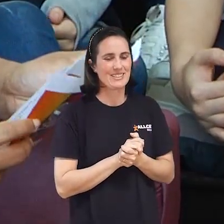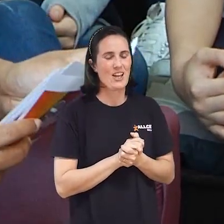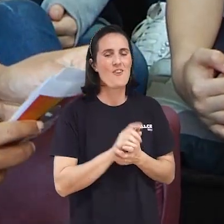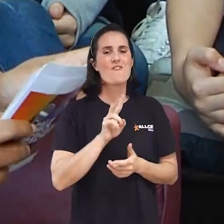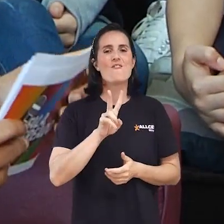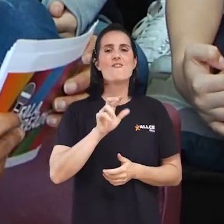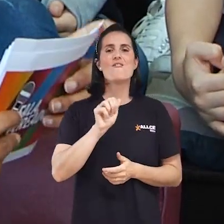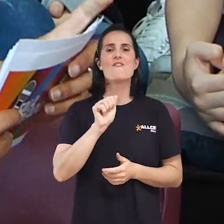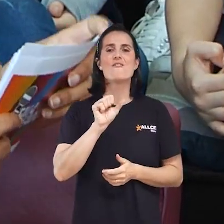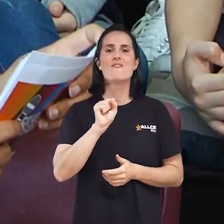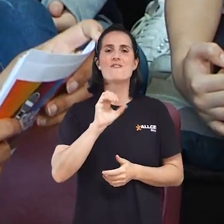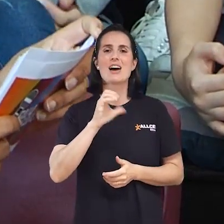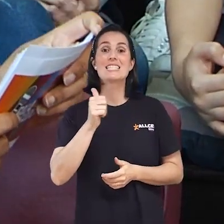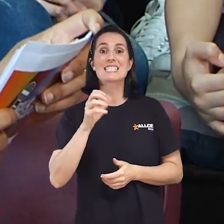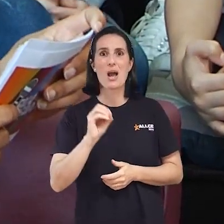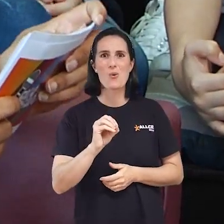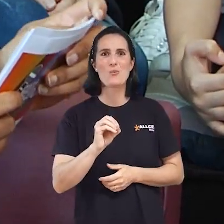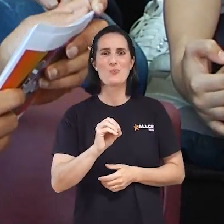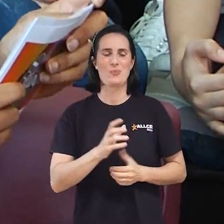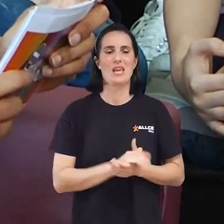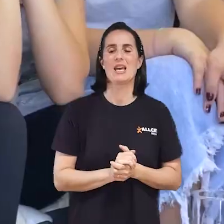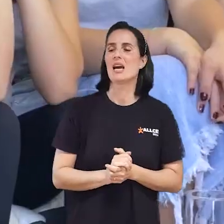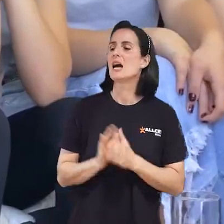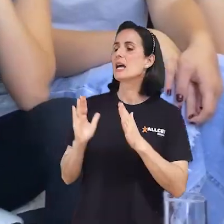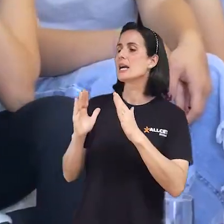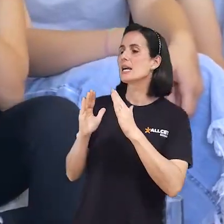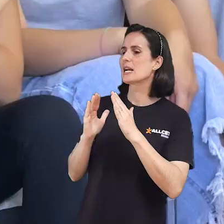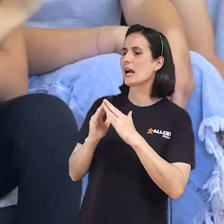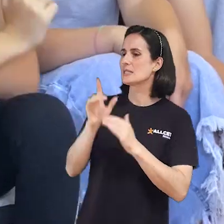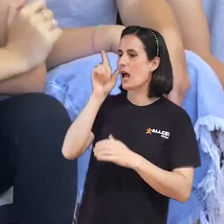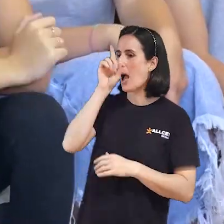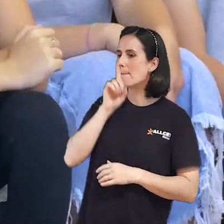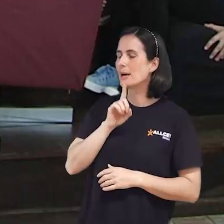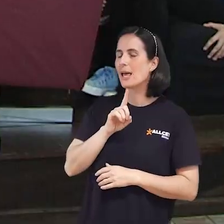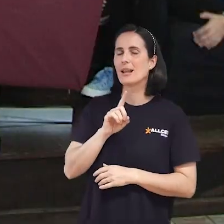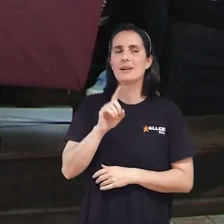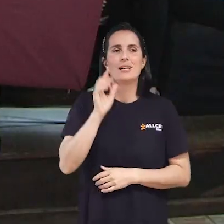o bate-bola com o vereador Jair Pedro. Cor.